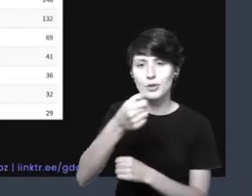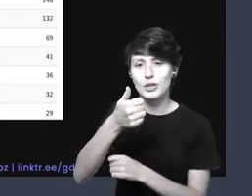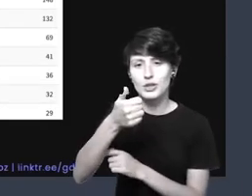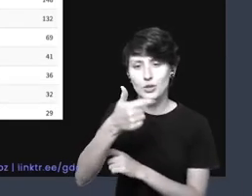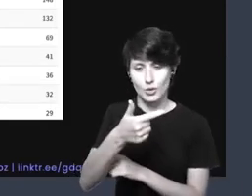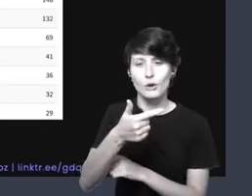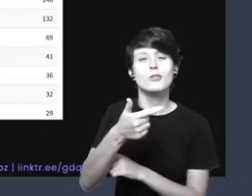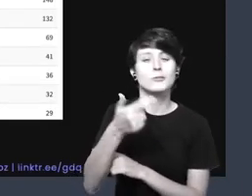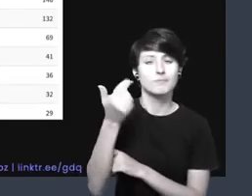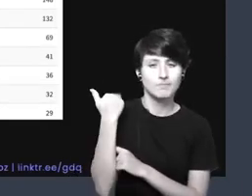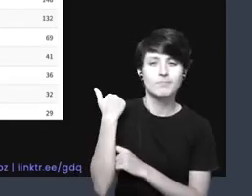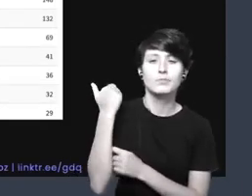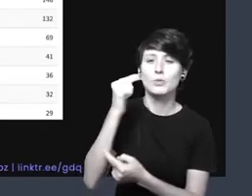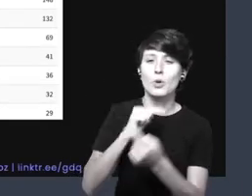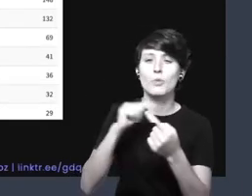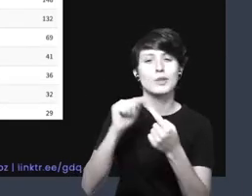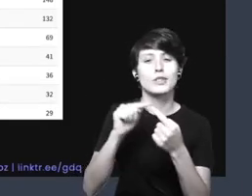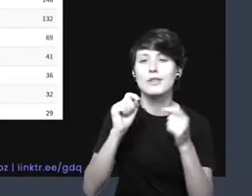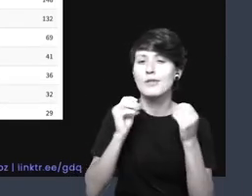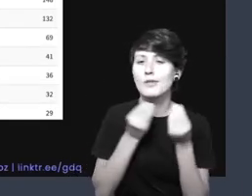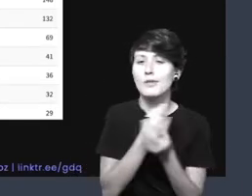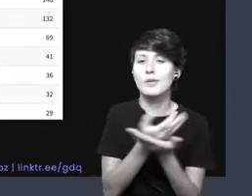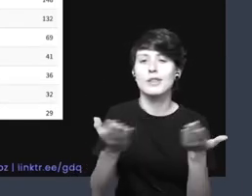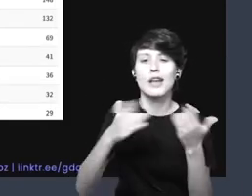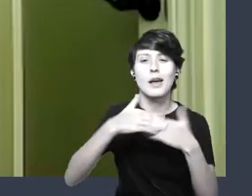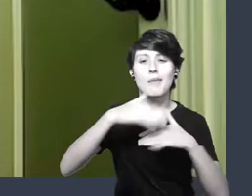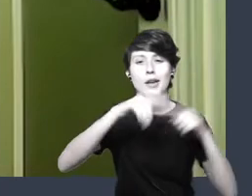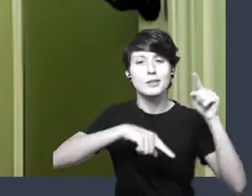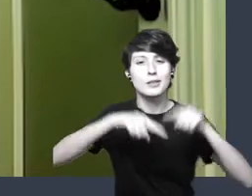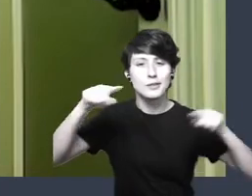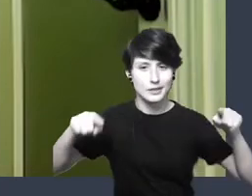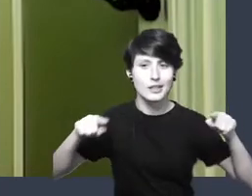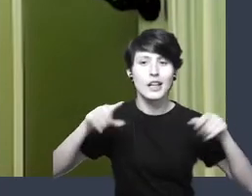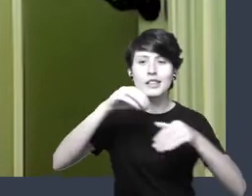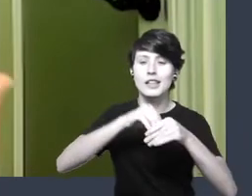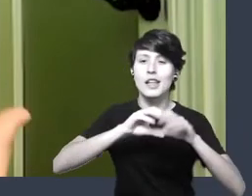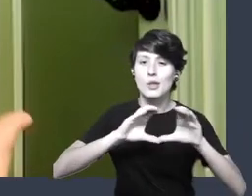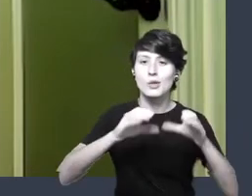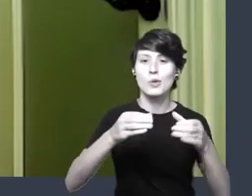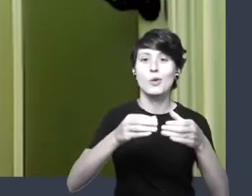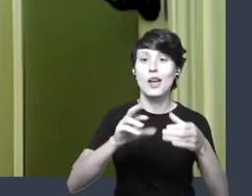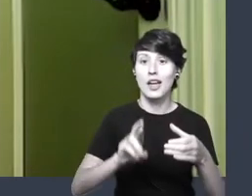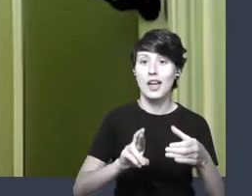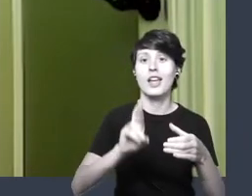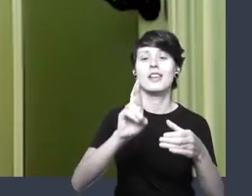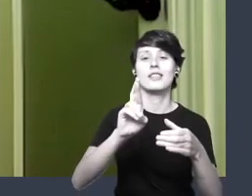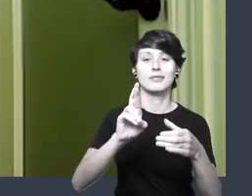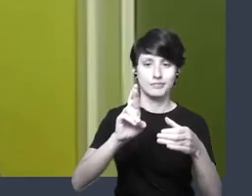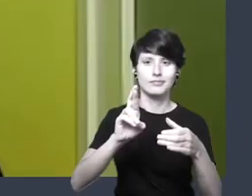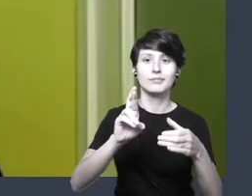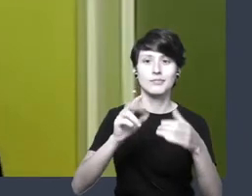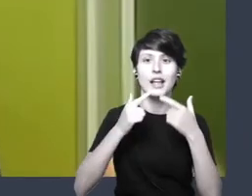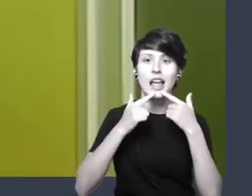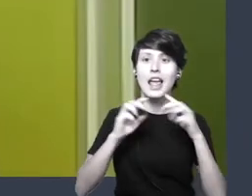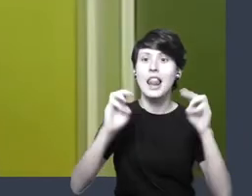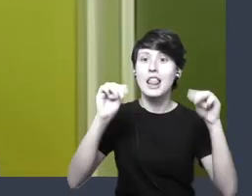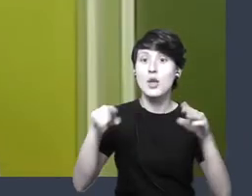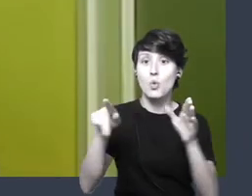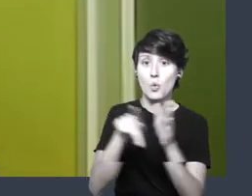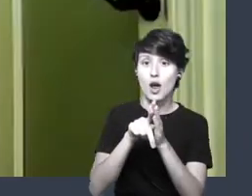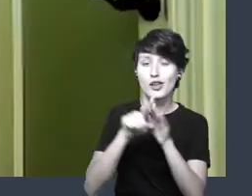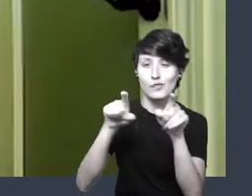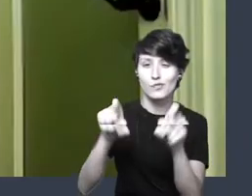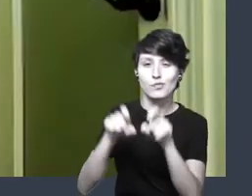a ideia era trazer mais diversidade para a comunidade do R. O R é uma linguagem de programação, é bem parecida